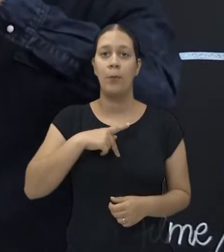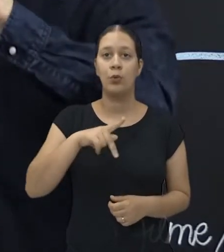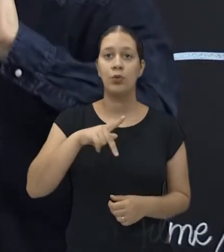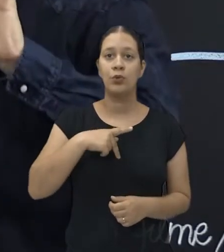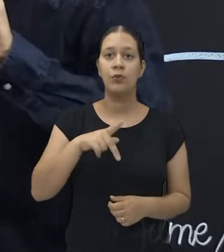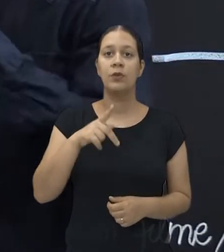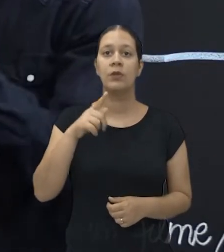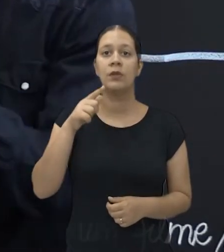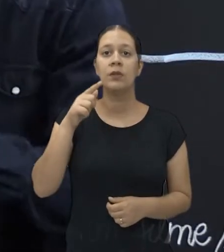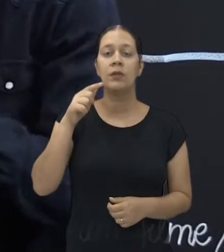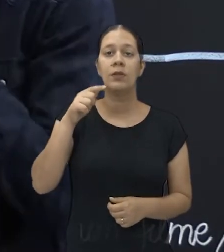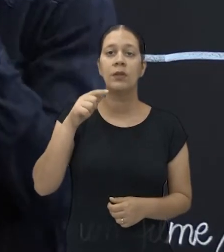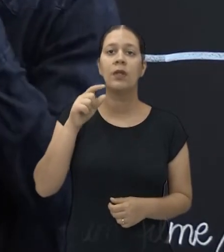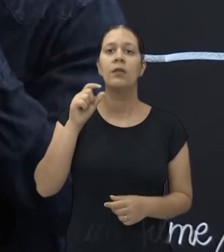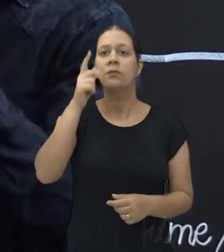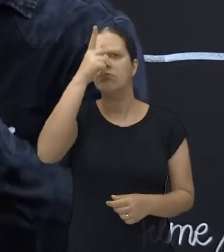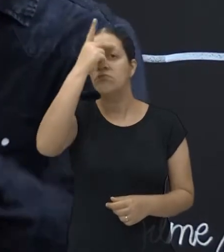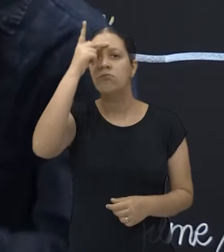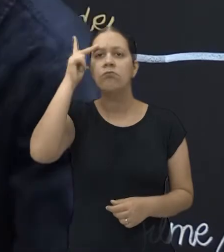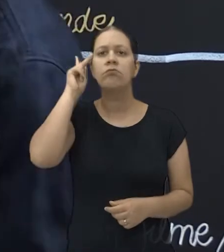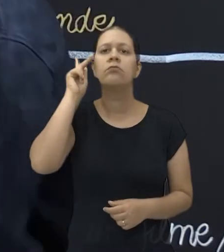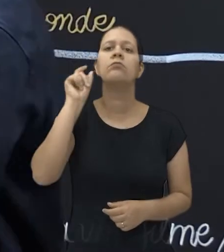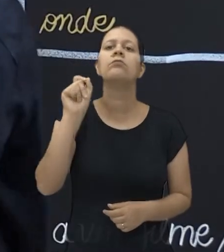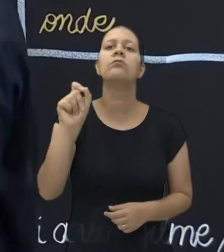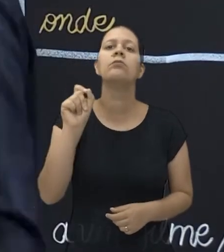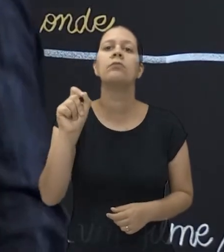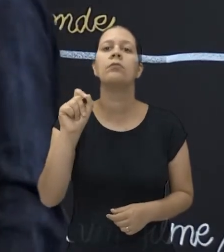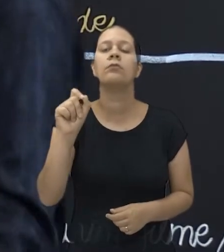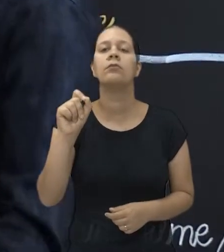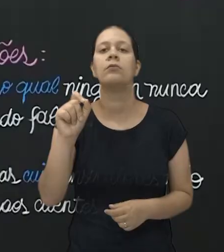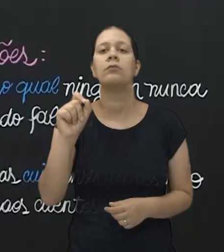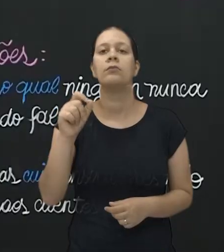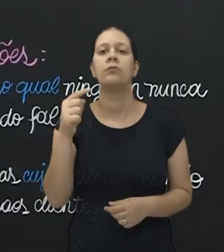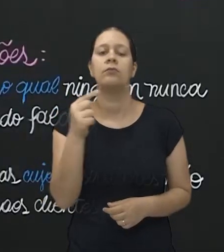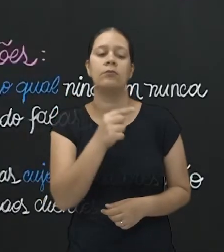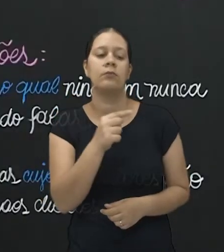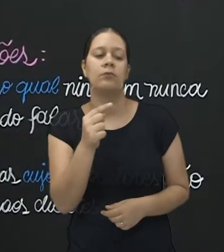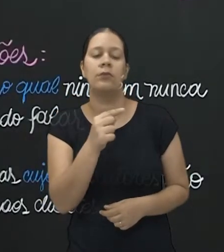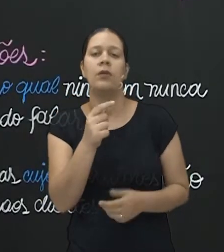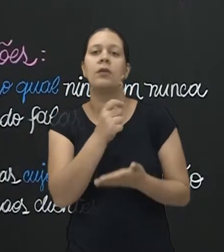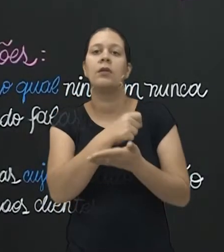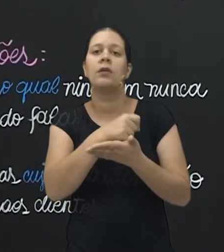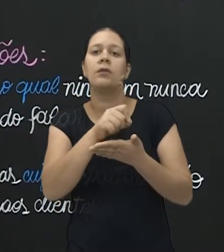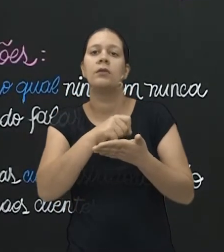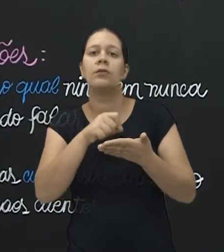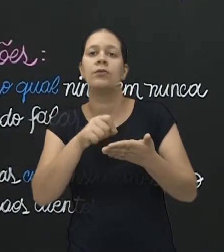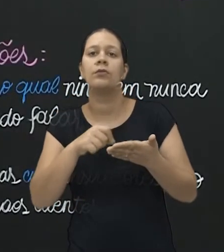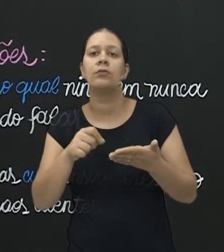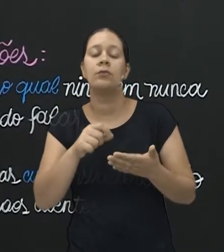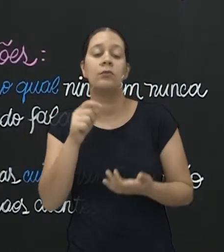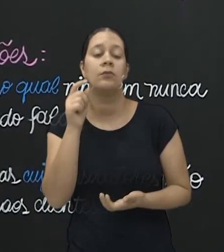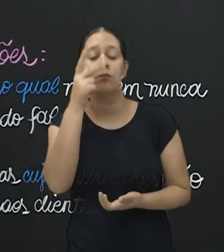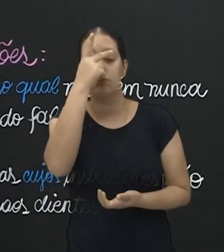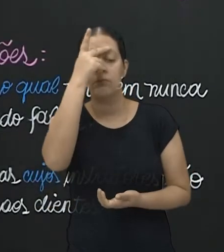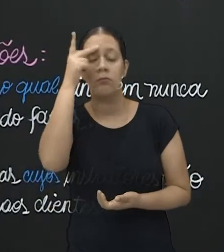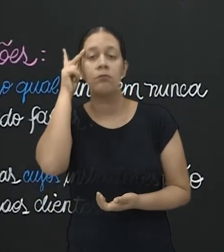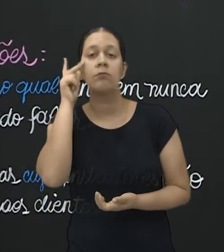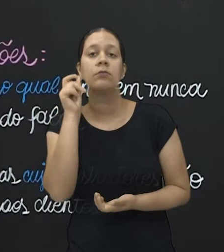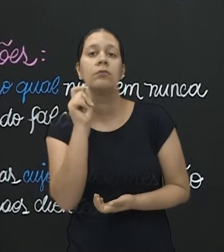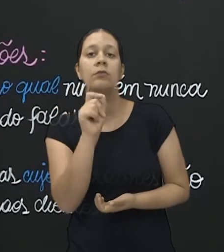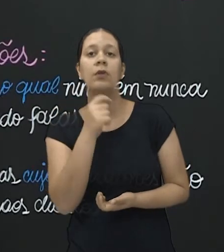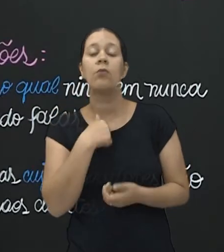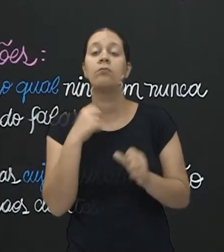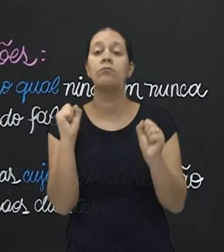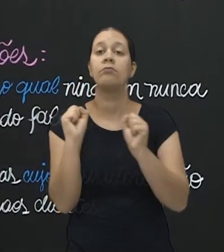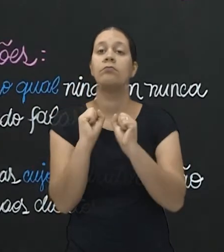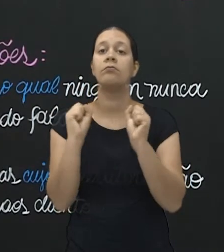quem. O pronome relativo quem se refere sempre a pessoas, ok? Este é o escritor de quem sempre fui fã. Perceba que nós temos